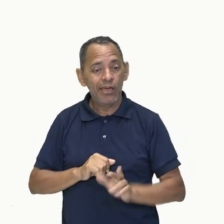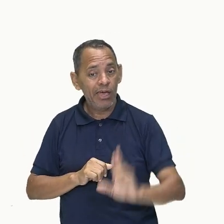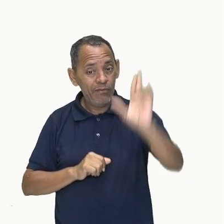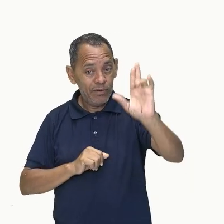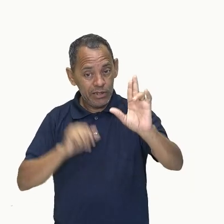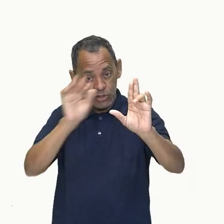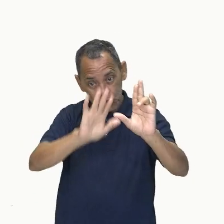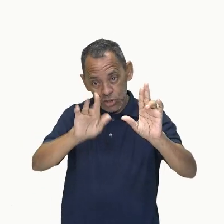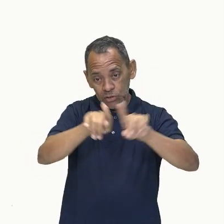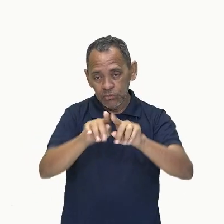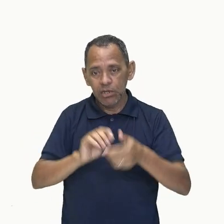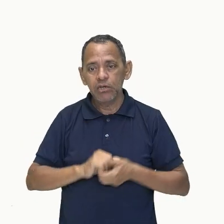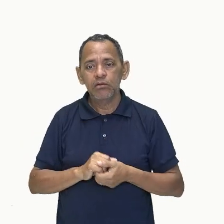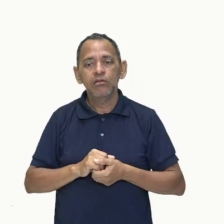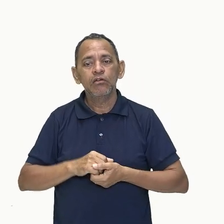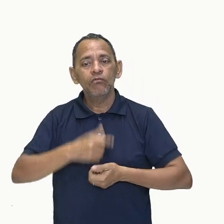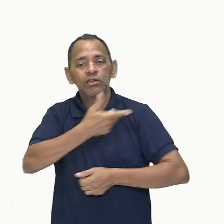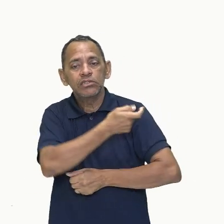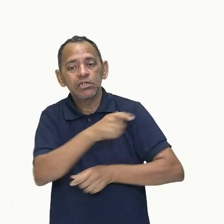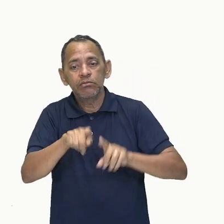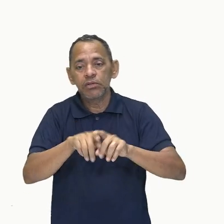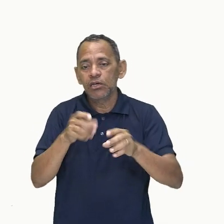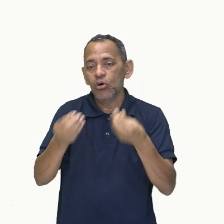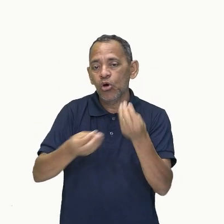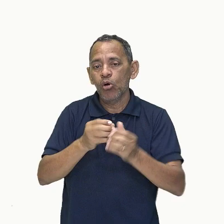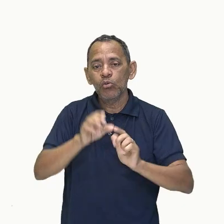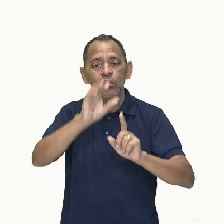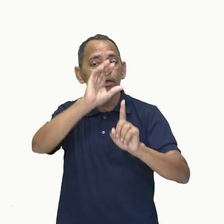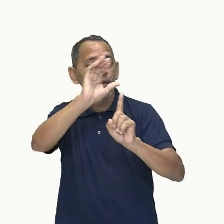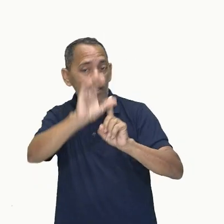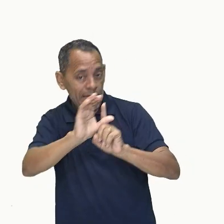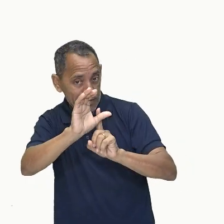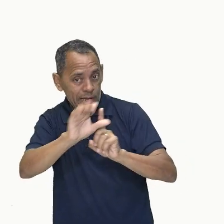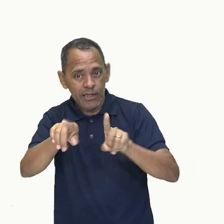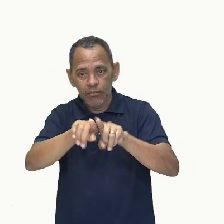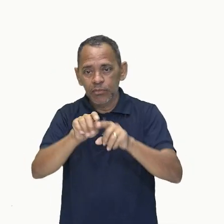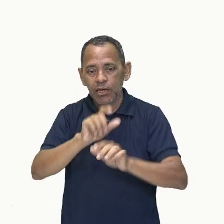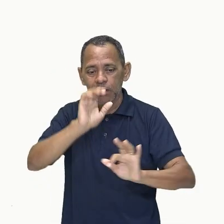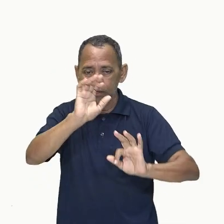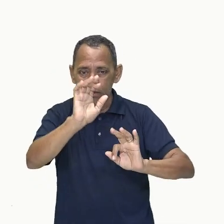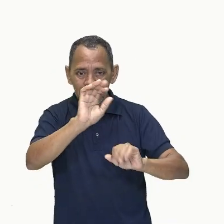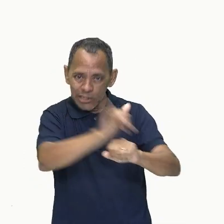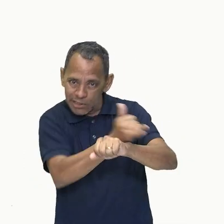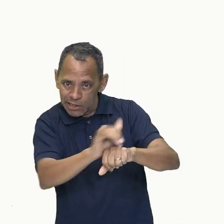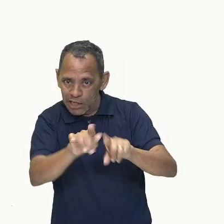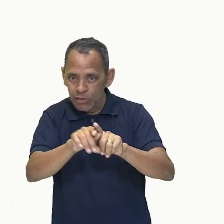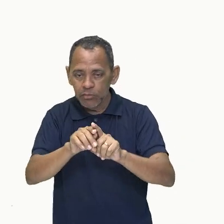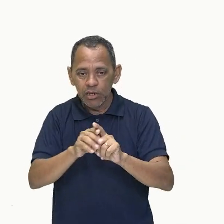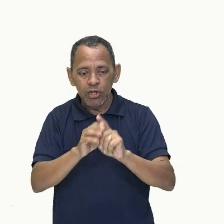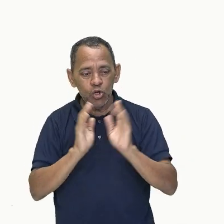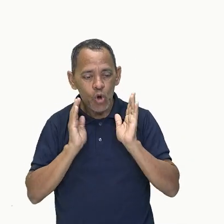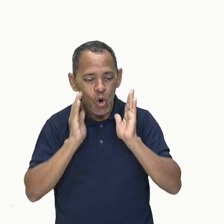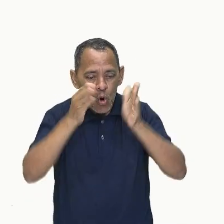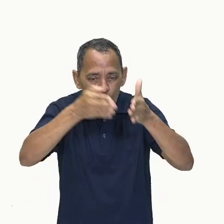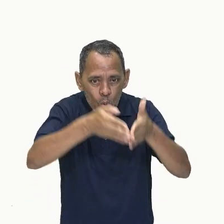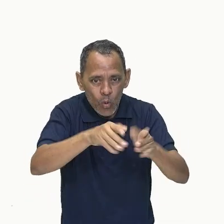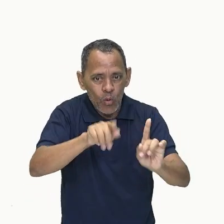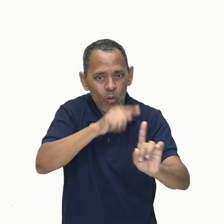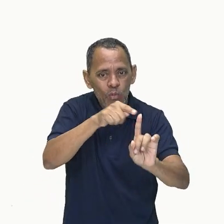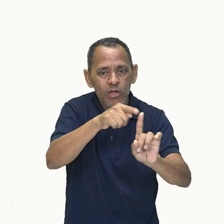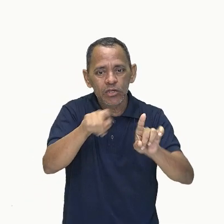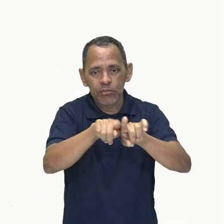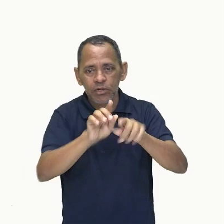as ações de imunização, definindo o calendário, as estratégias e as metas de vacinação.